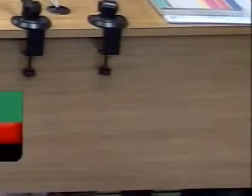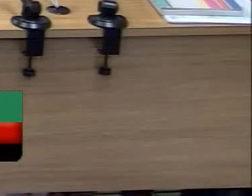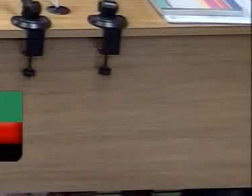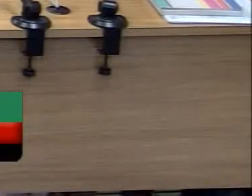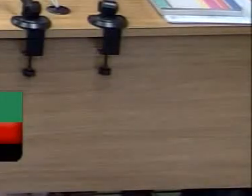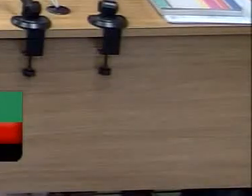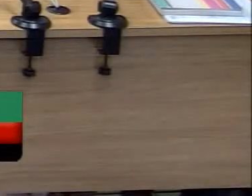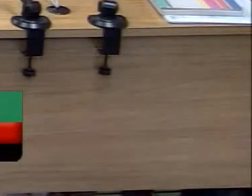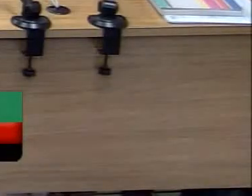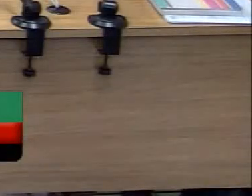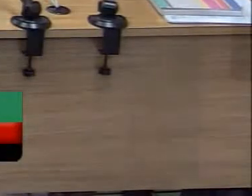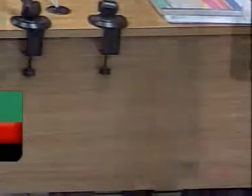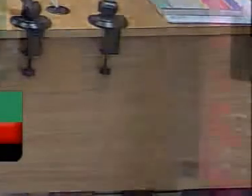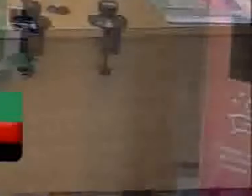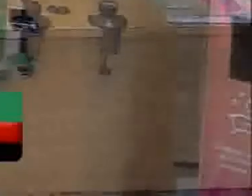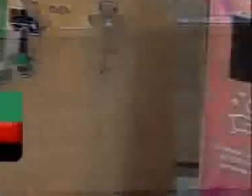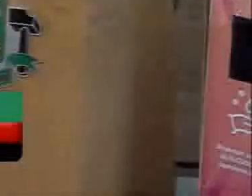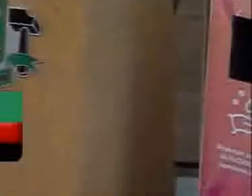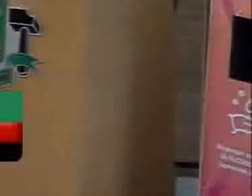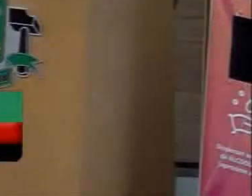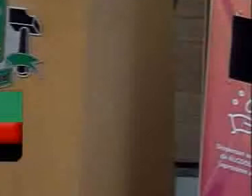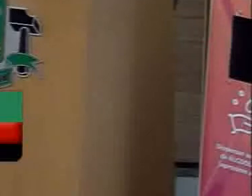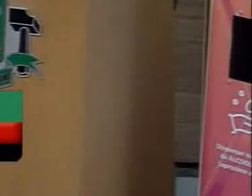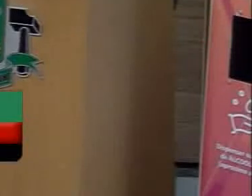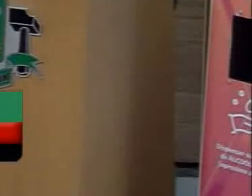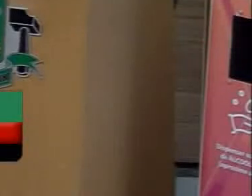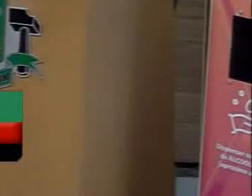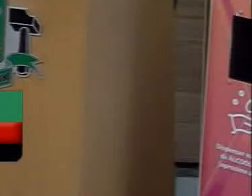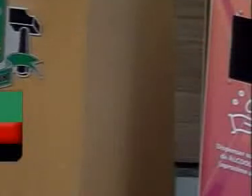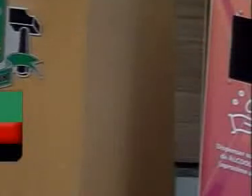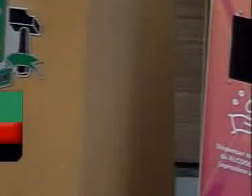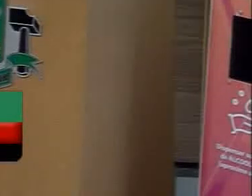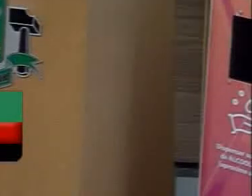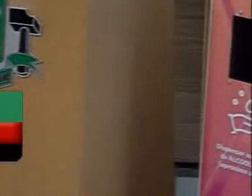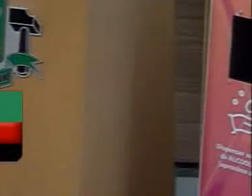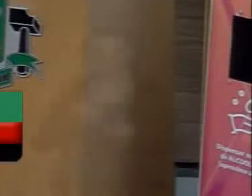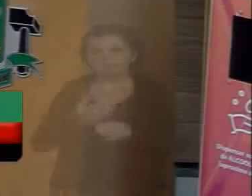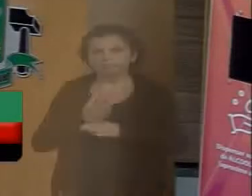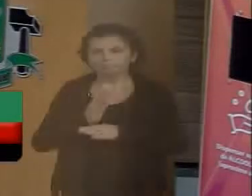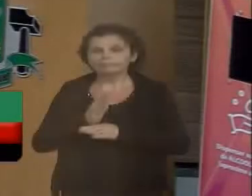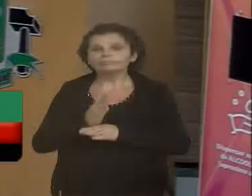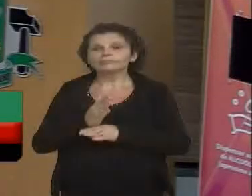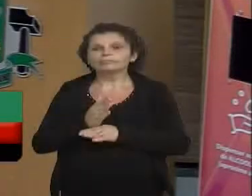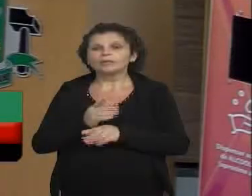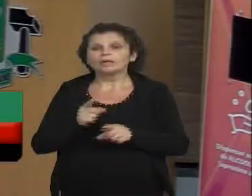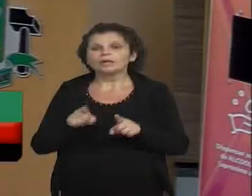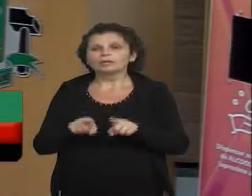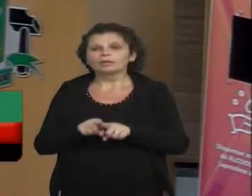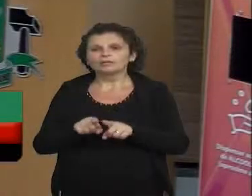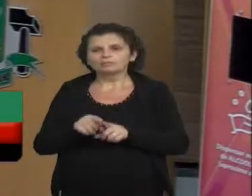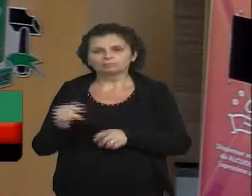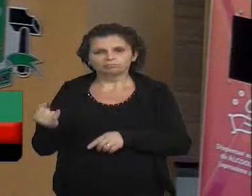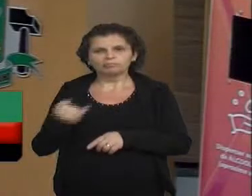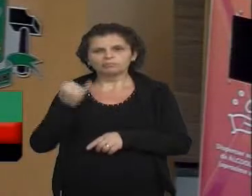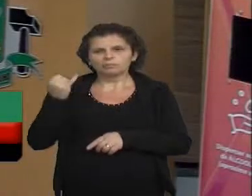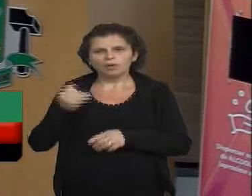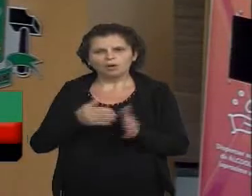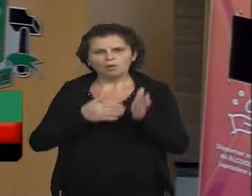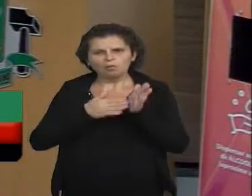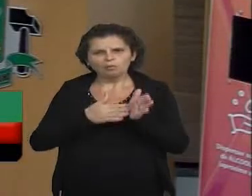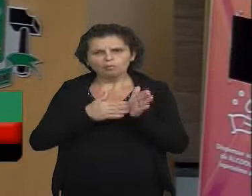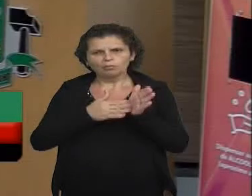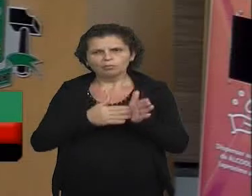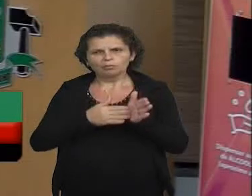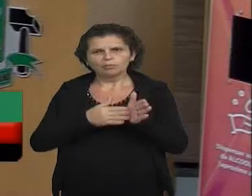Senhor presidente, só para também justificar o meu voto favorável a esse projeto de resolução, que também acho importante, quero acompanhar aqui